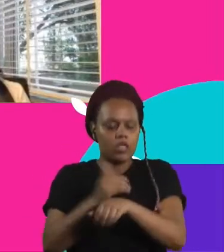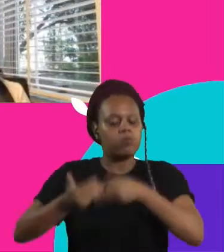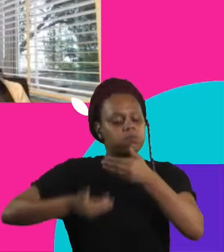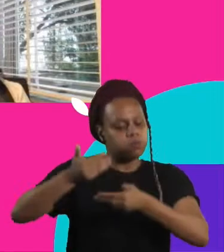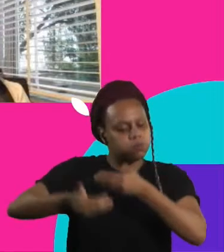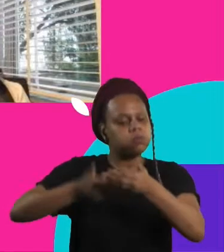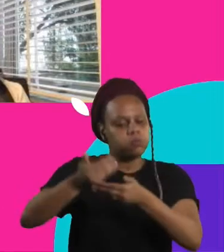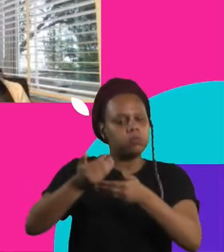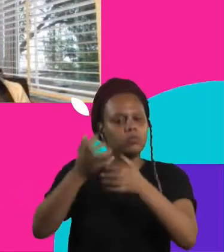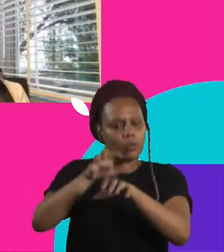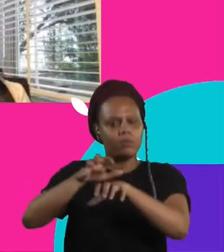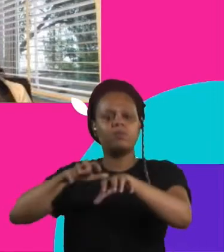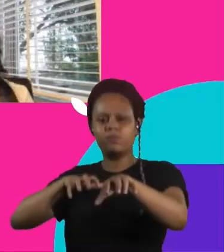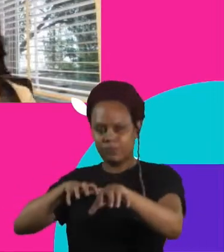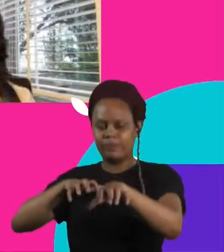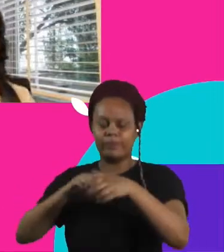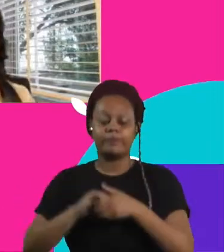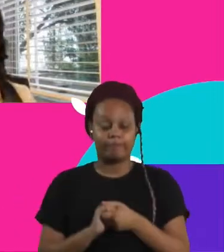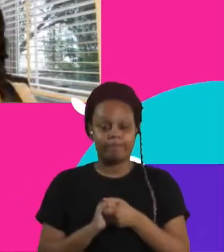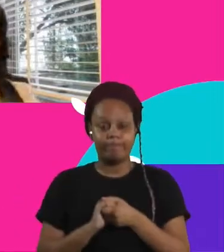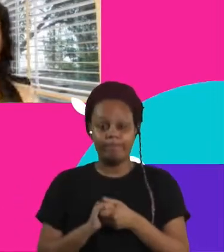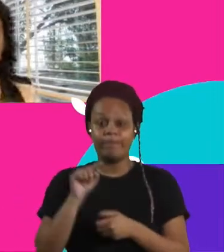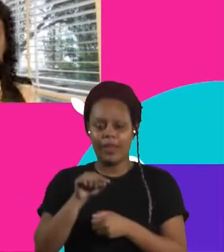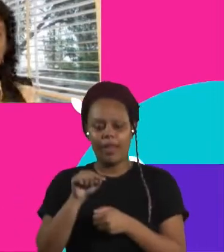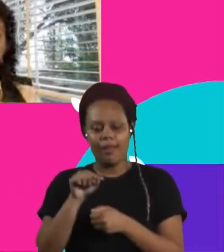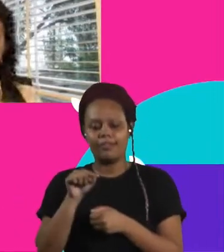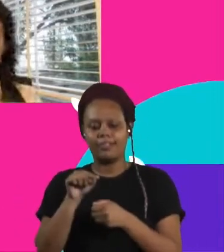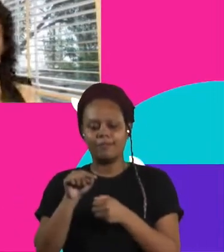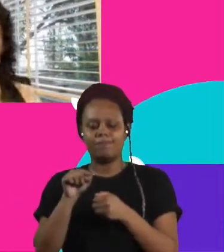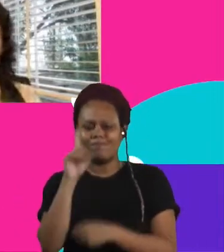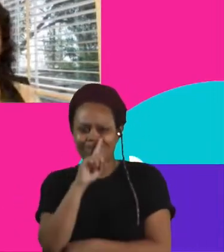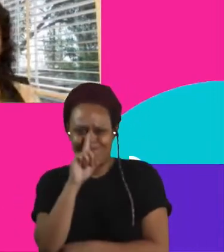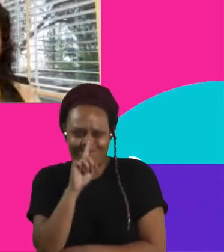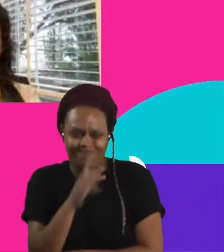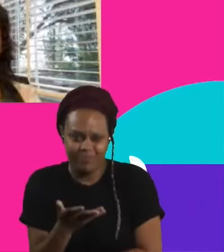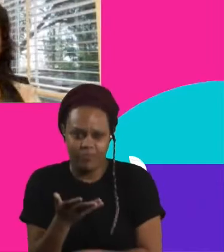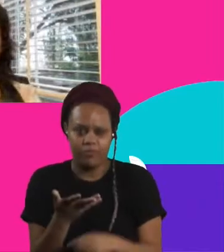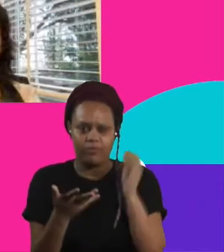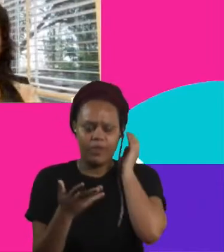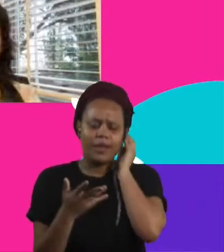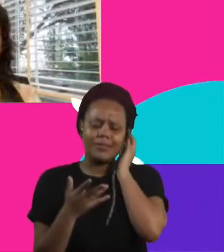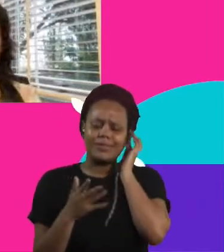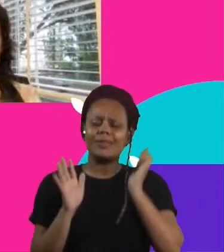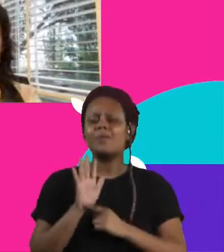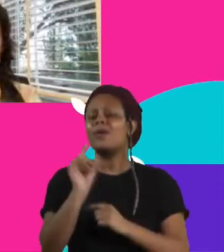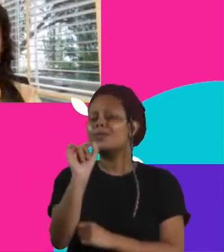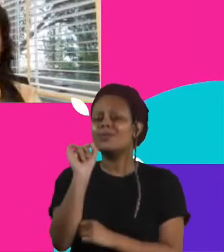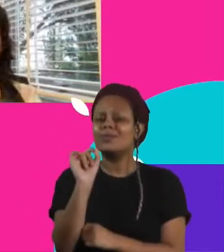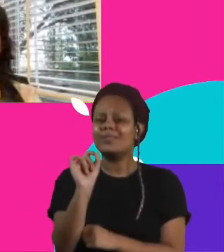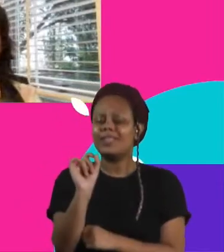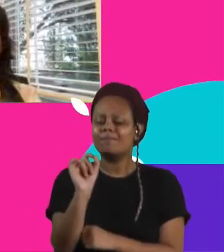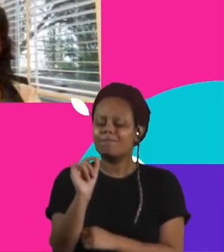desenvolvidas. Então, essa disrupção deixou muito claro que nós ainda estamos nos estágios iniciais do uso da